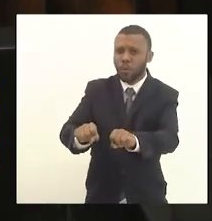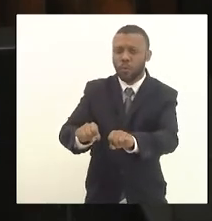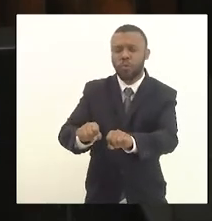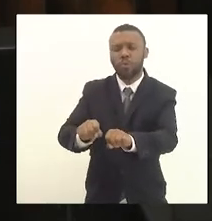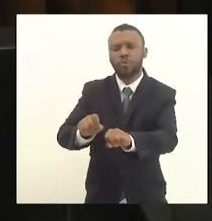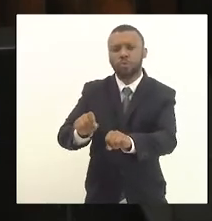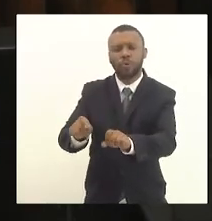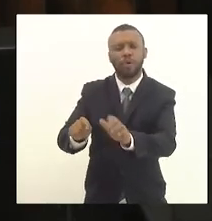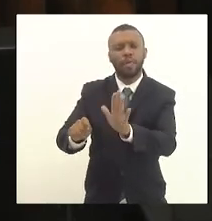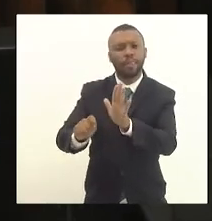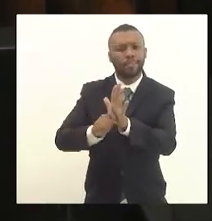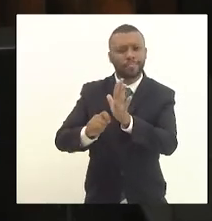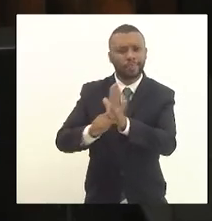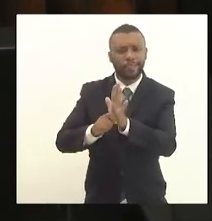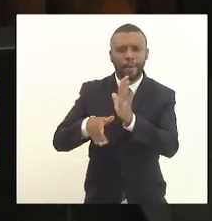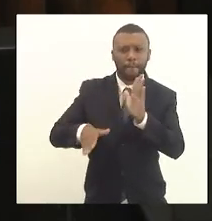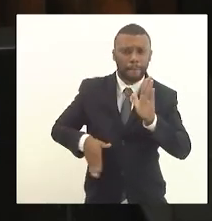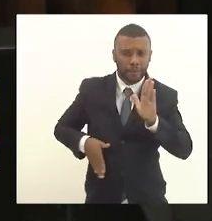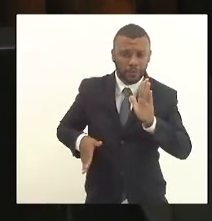da milícia.